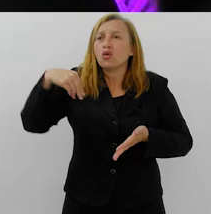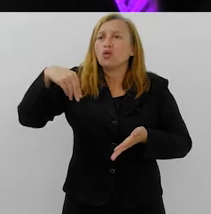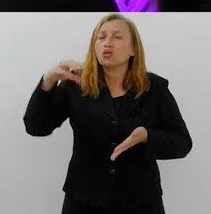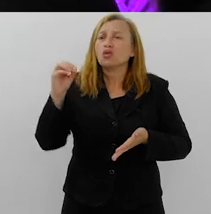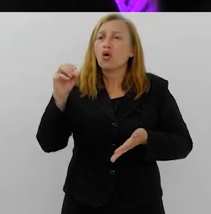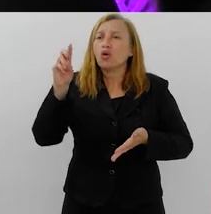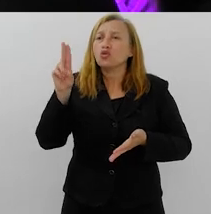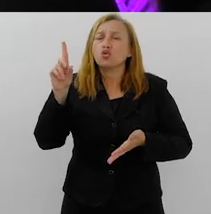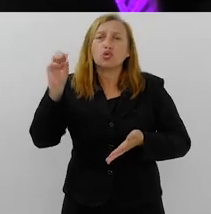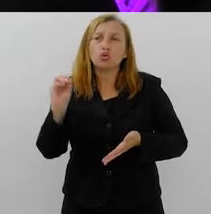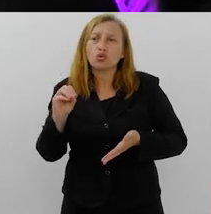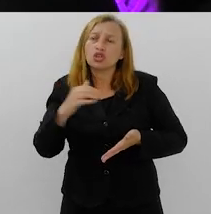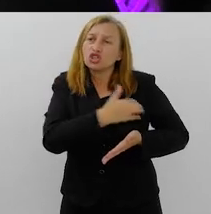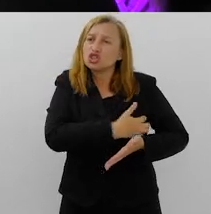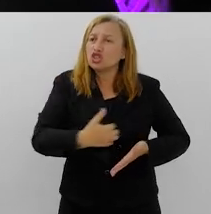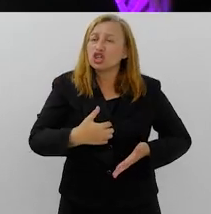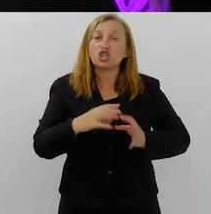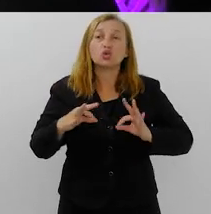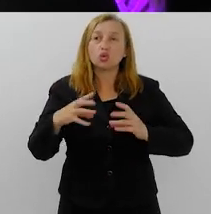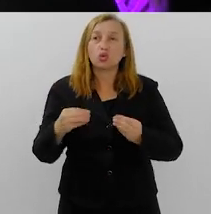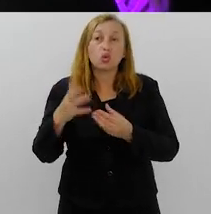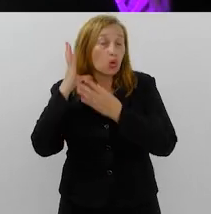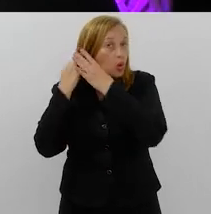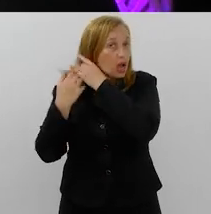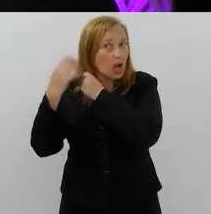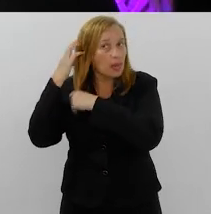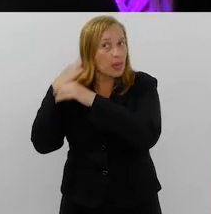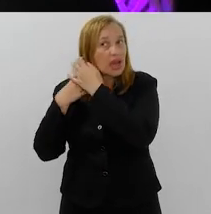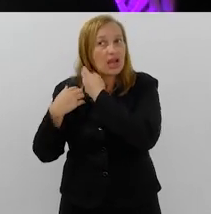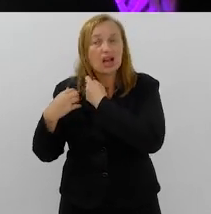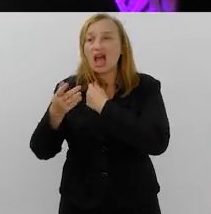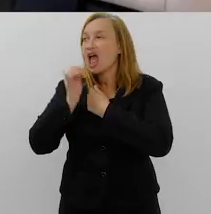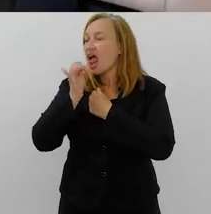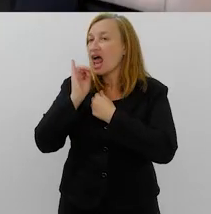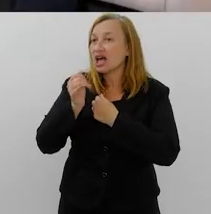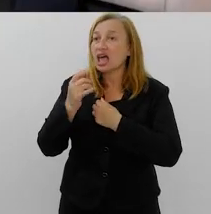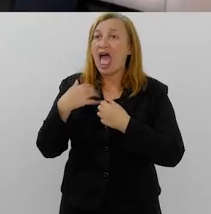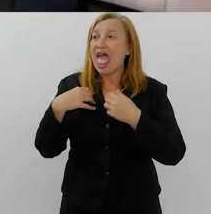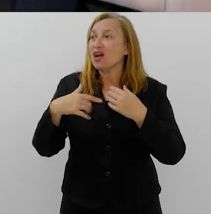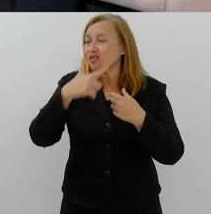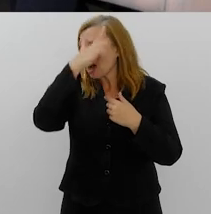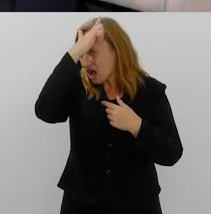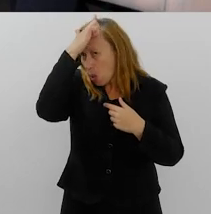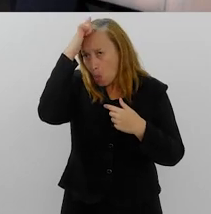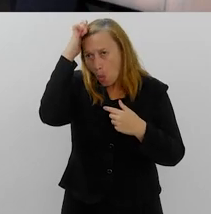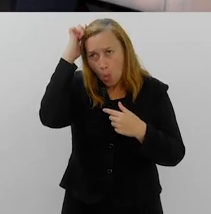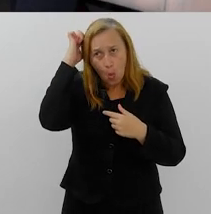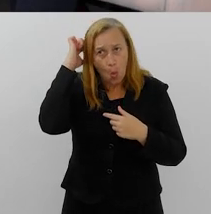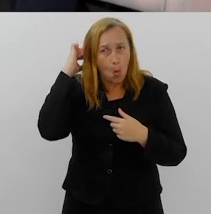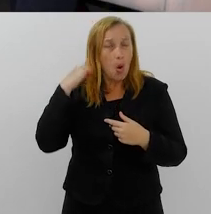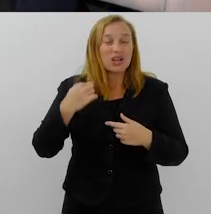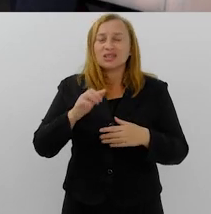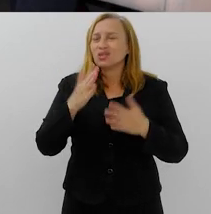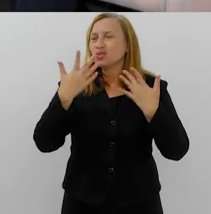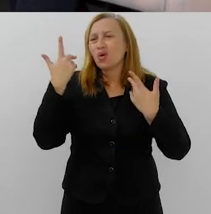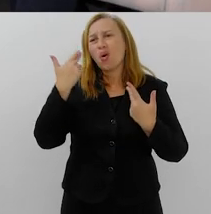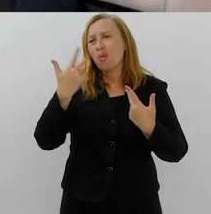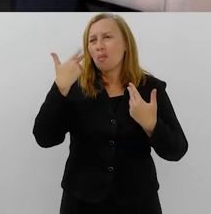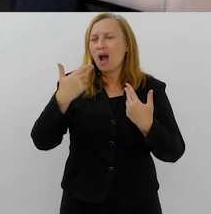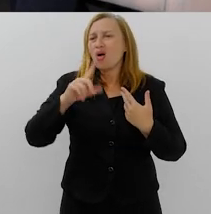quadrante tira tudo o cabelo o cabelo era ouvi muitos relat ai eu vou ficar sem cabelo o